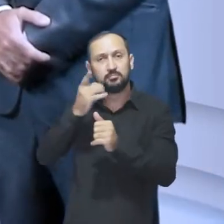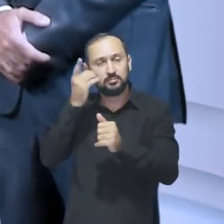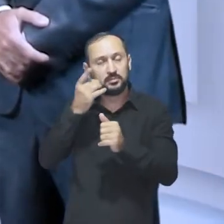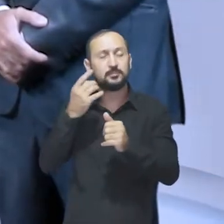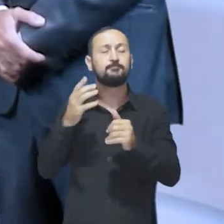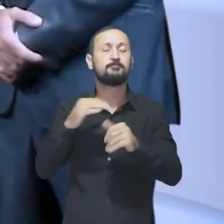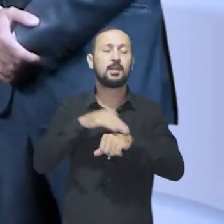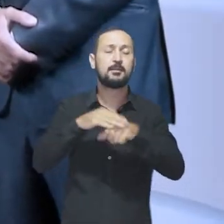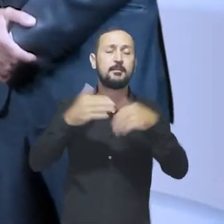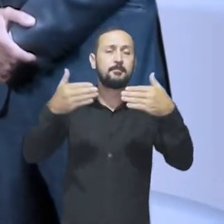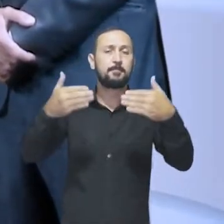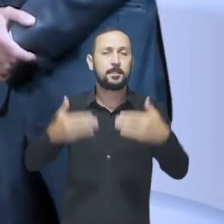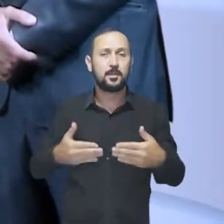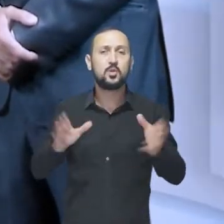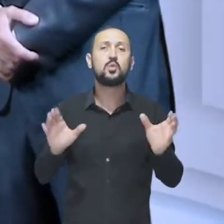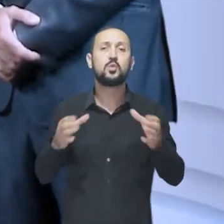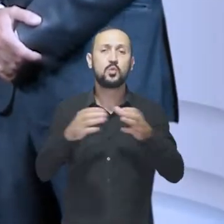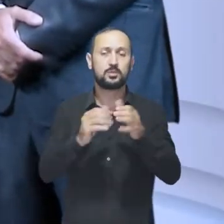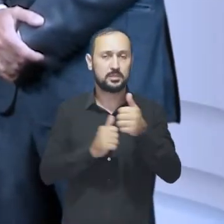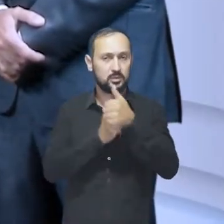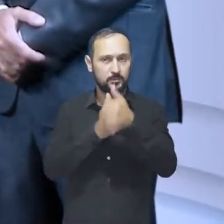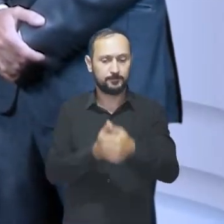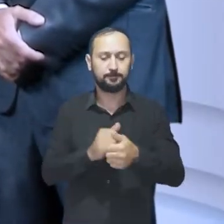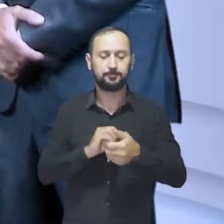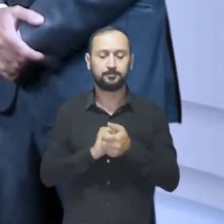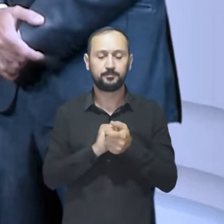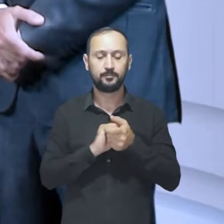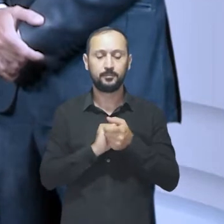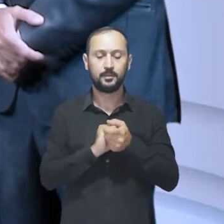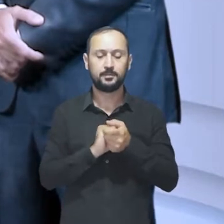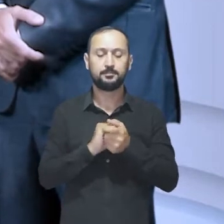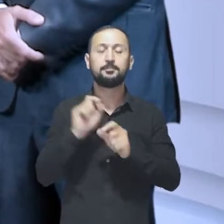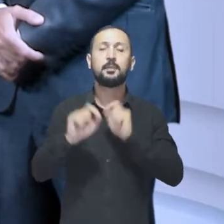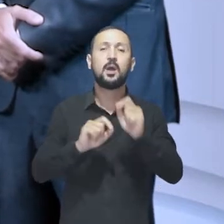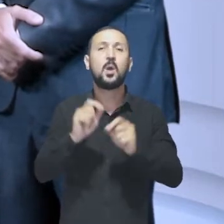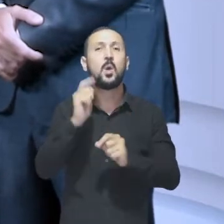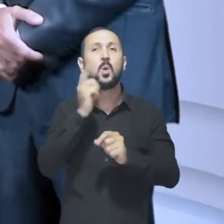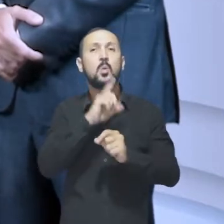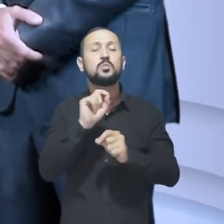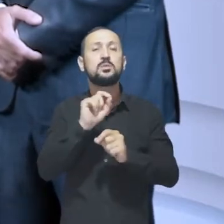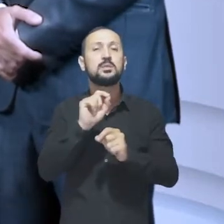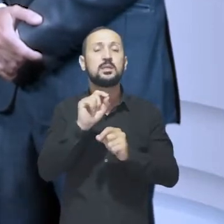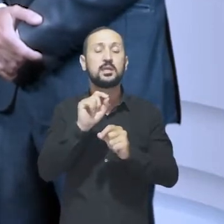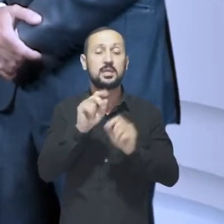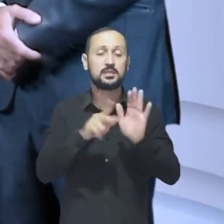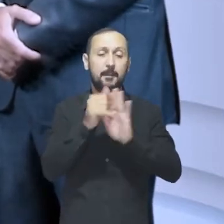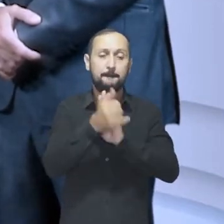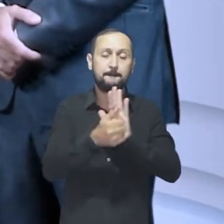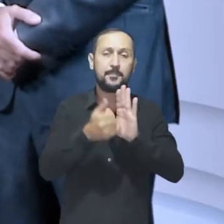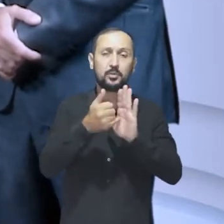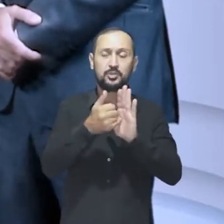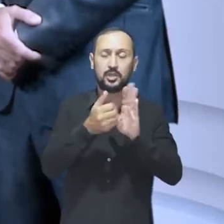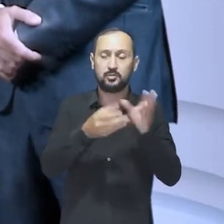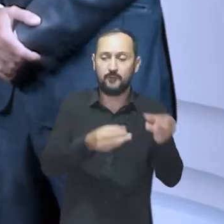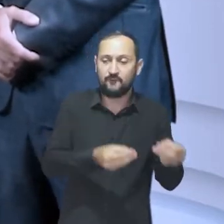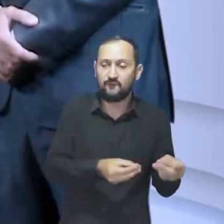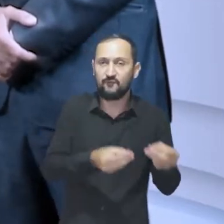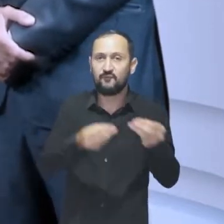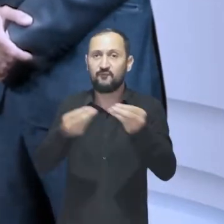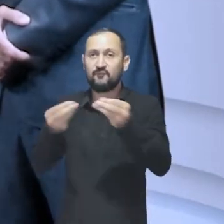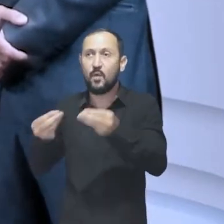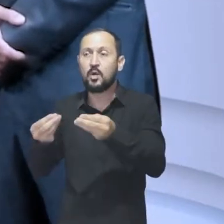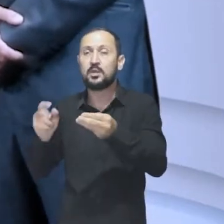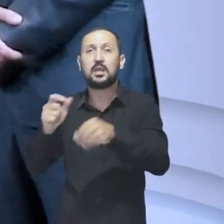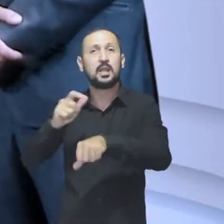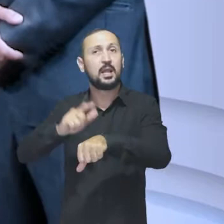com um aceite daquela emenda da parte do Executivo, uma nova redação em torno daquela emenda, e